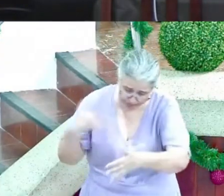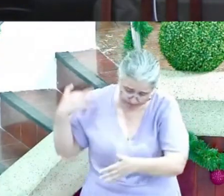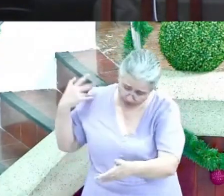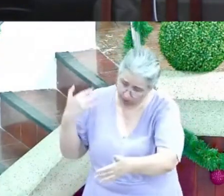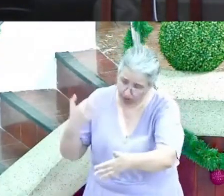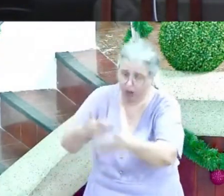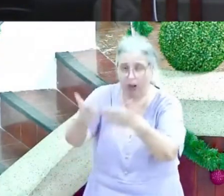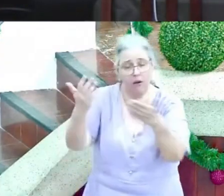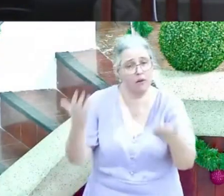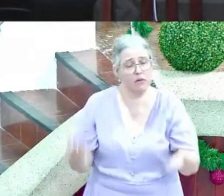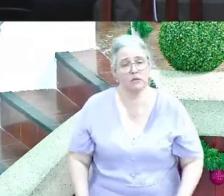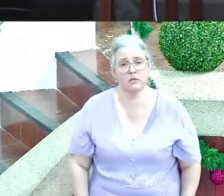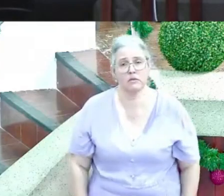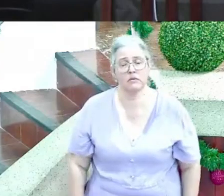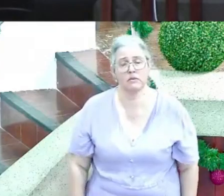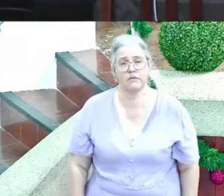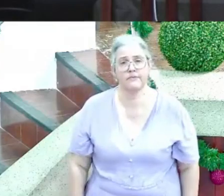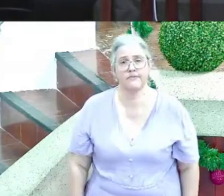Recordem-se da aliança.